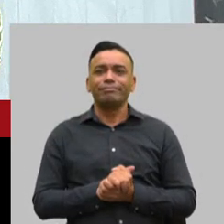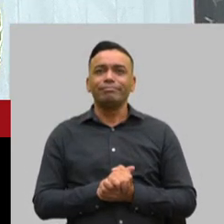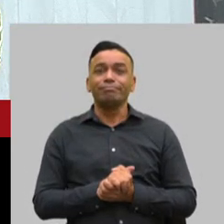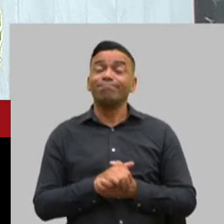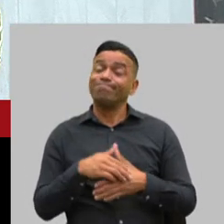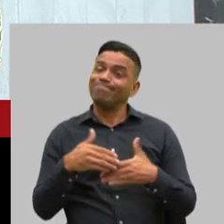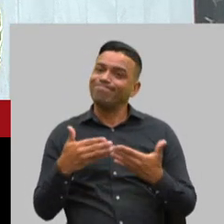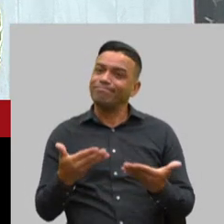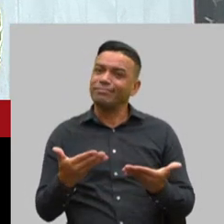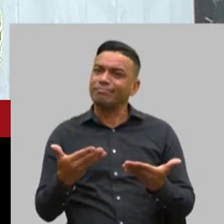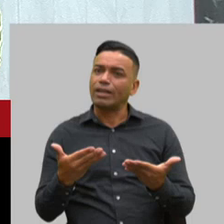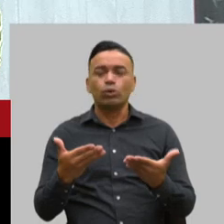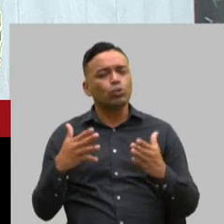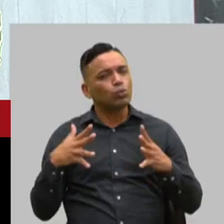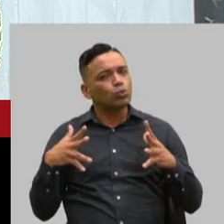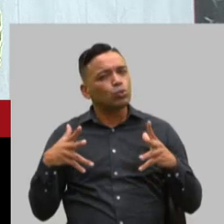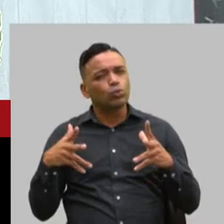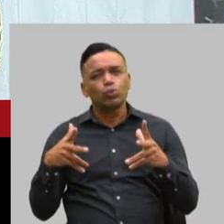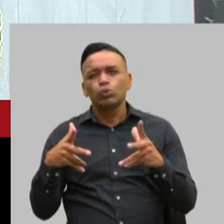tudo isso